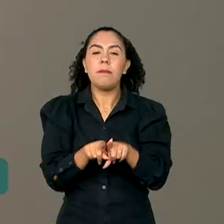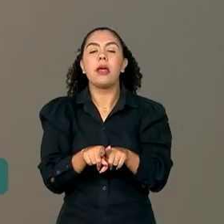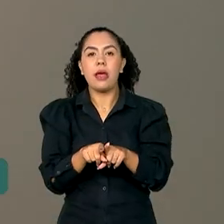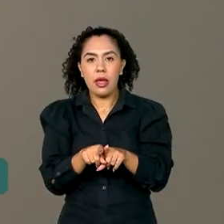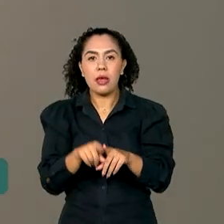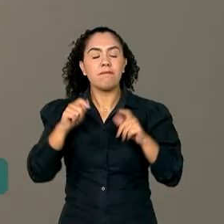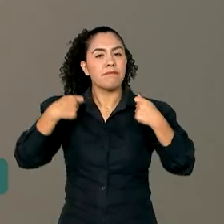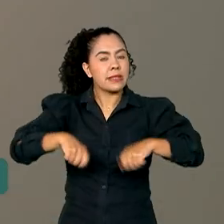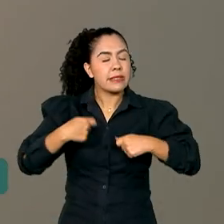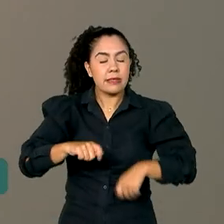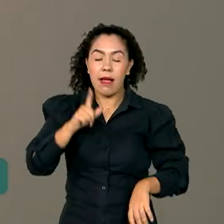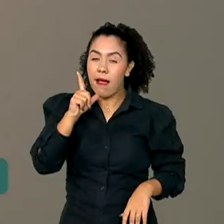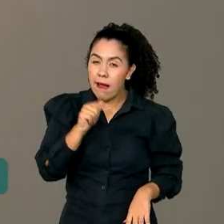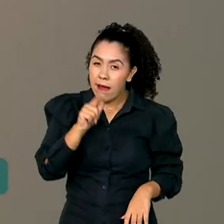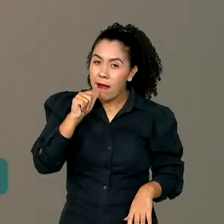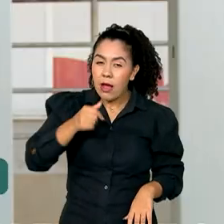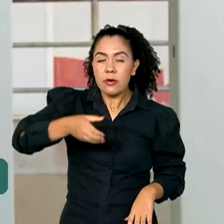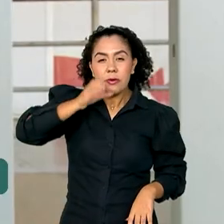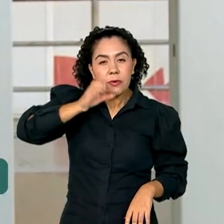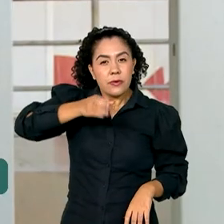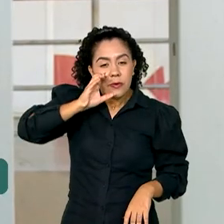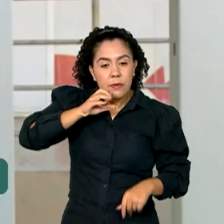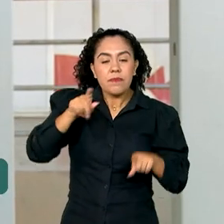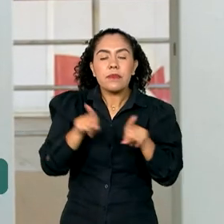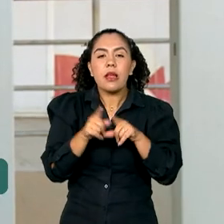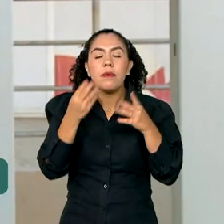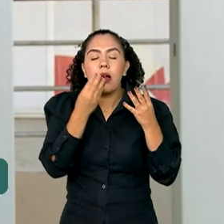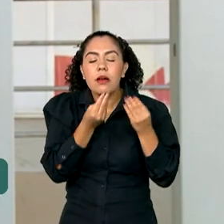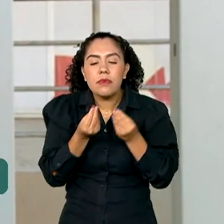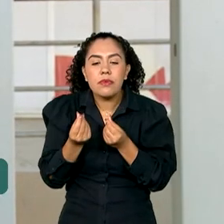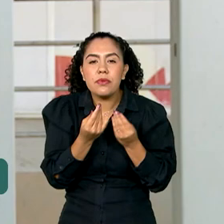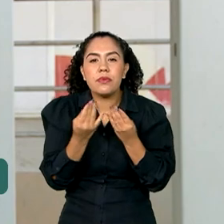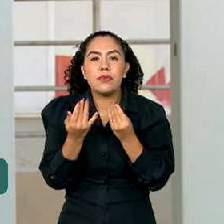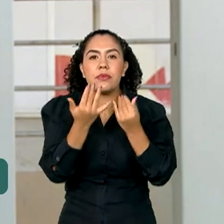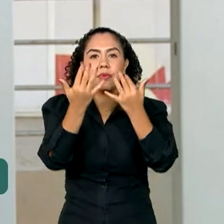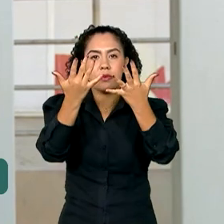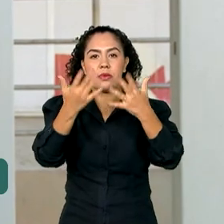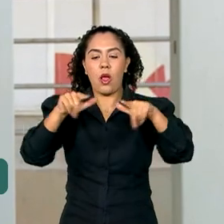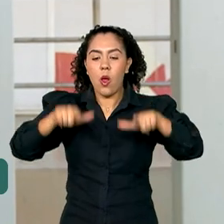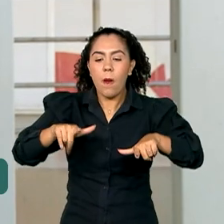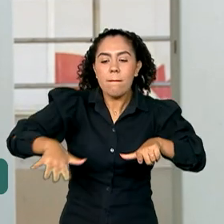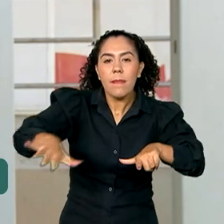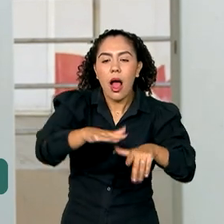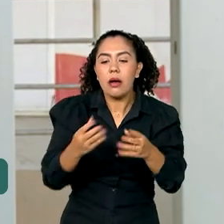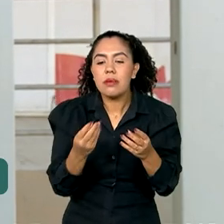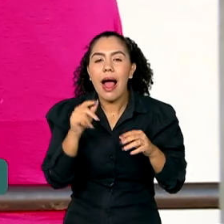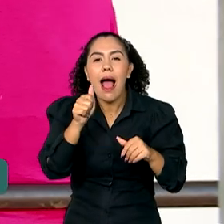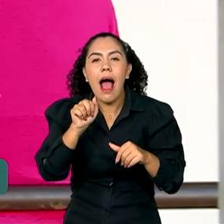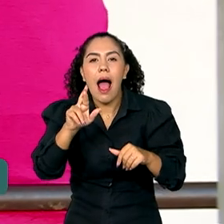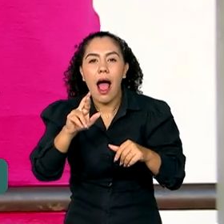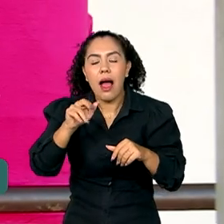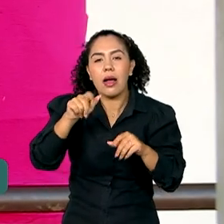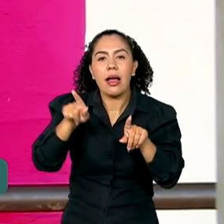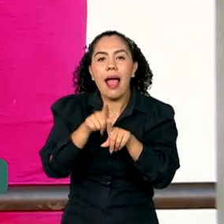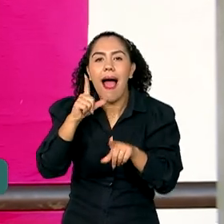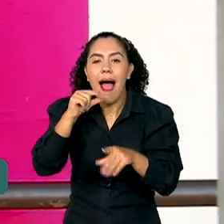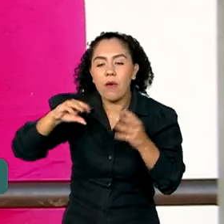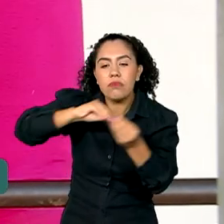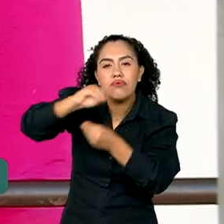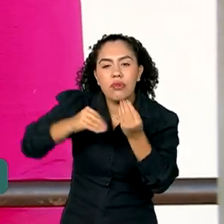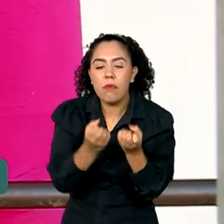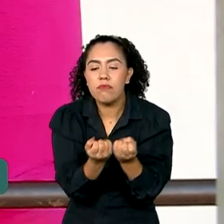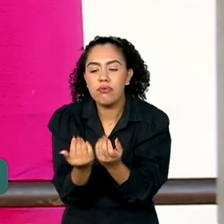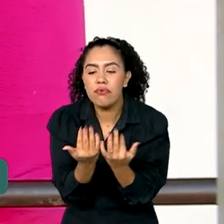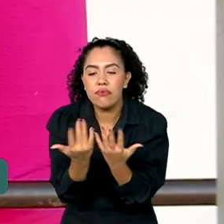a hidratação e também a umidificação dos ambientes, que ela pode ser feita com